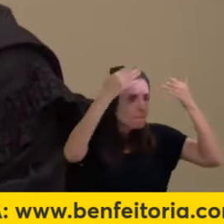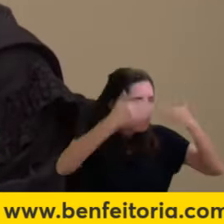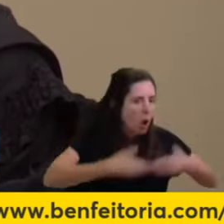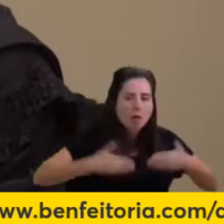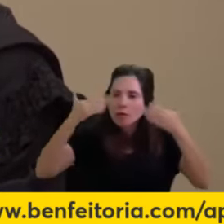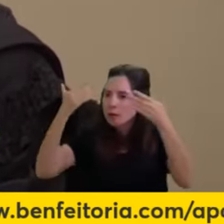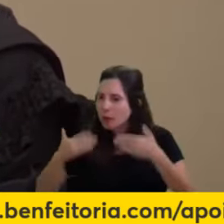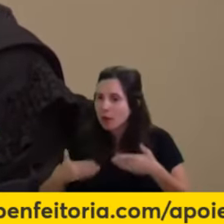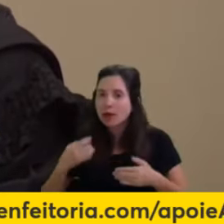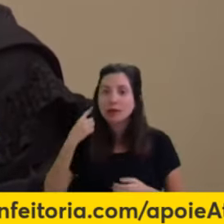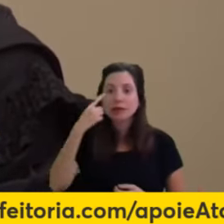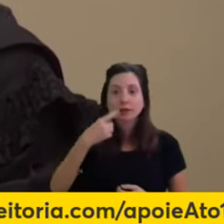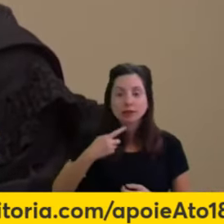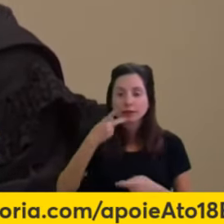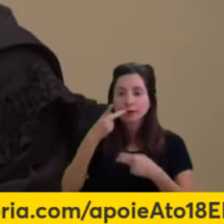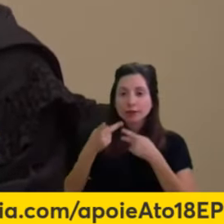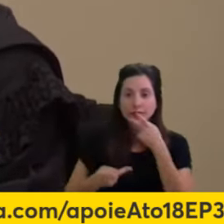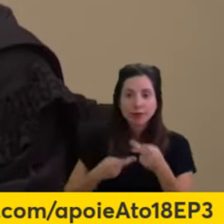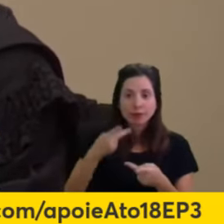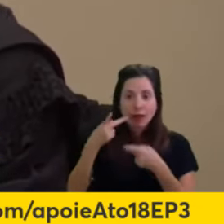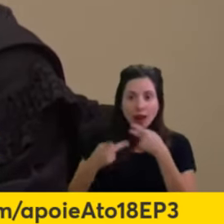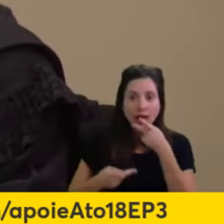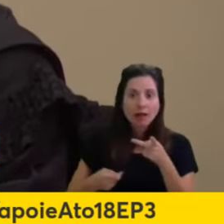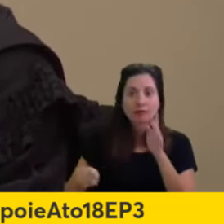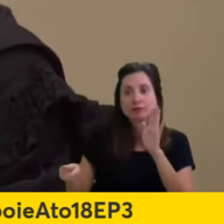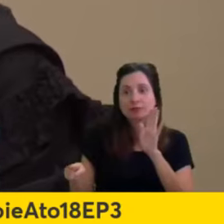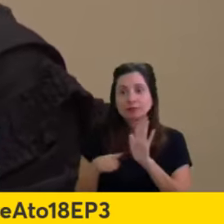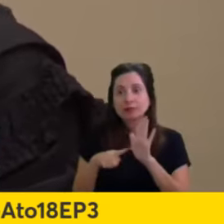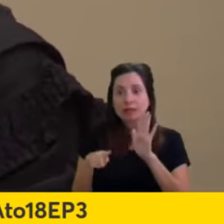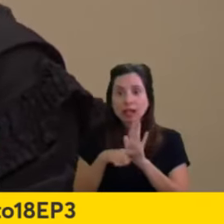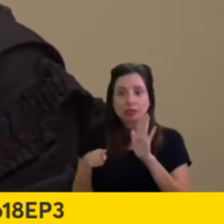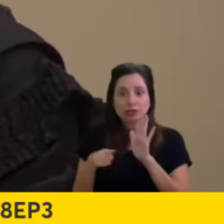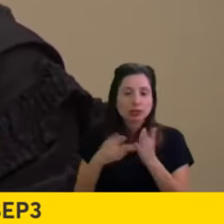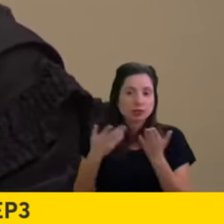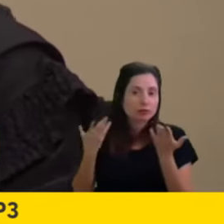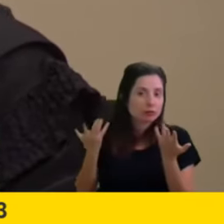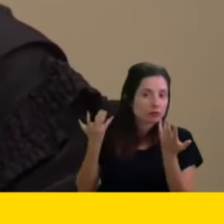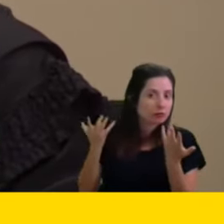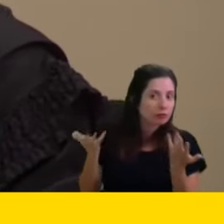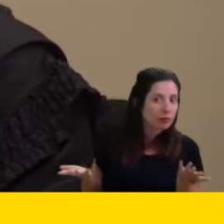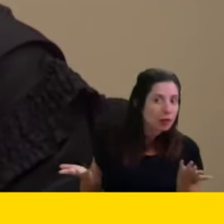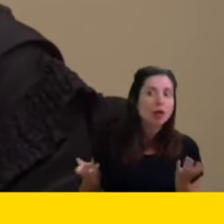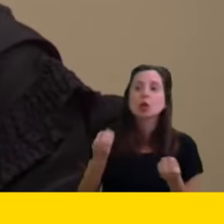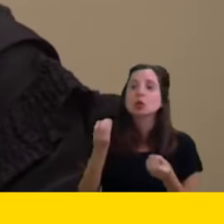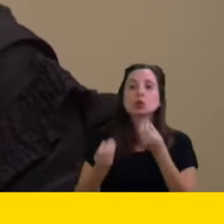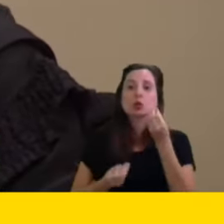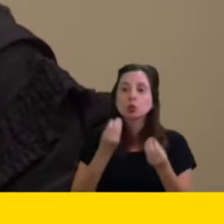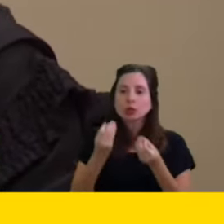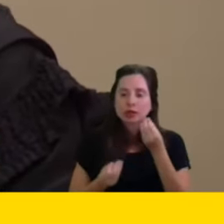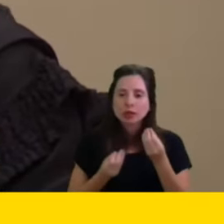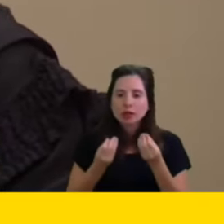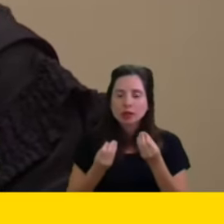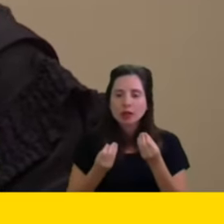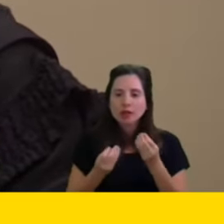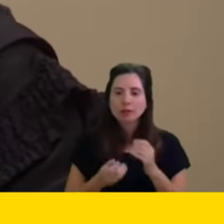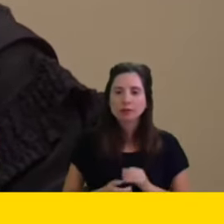apresentaram resposta negativa a esse questionamento razão pela qual o encerramento da instrução operou a plec